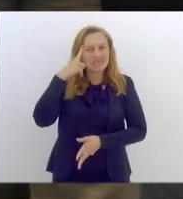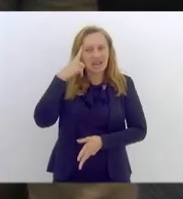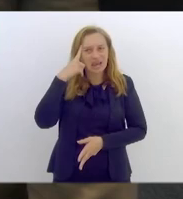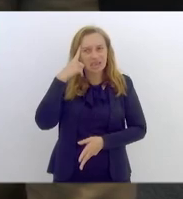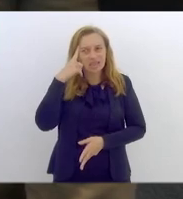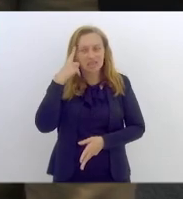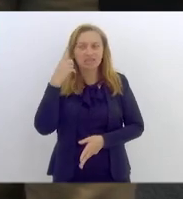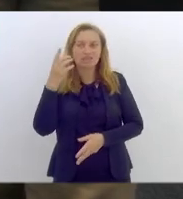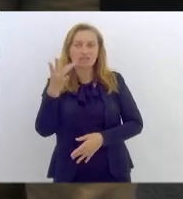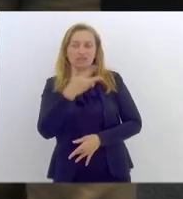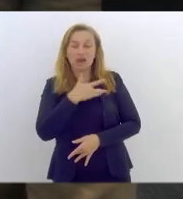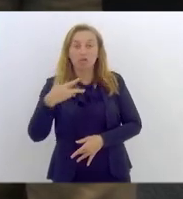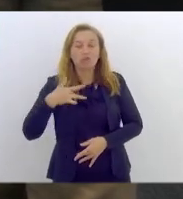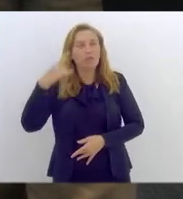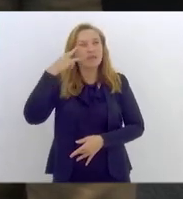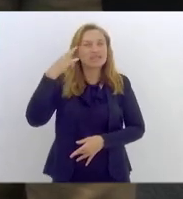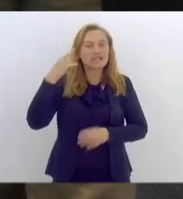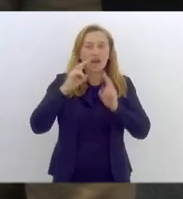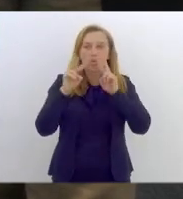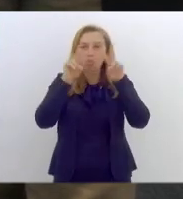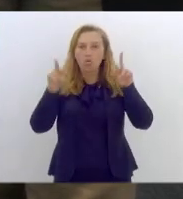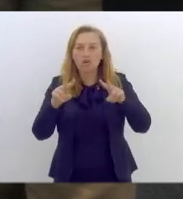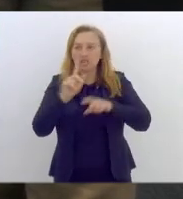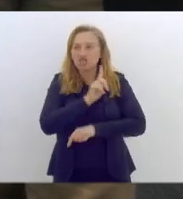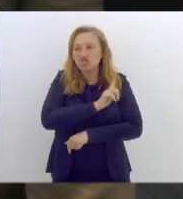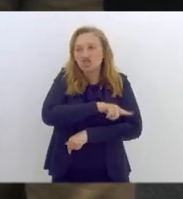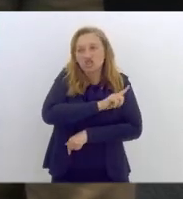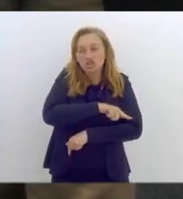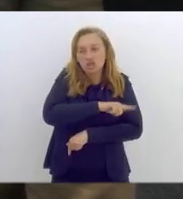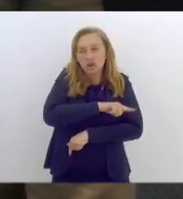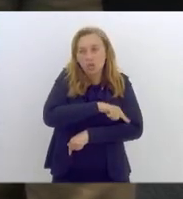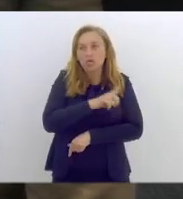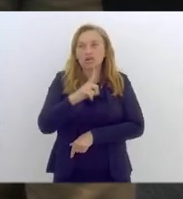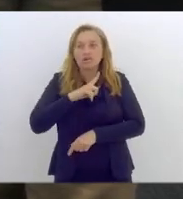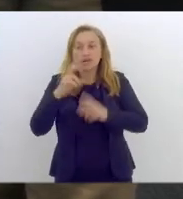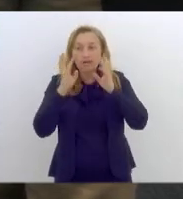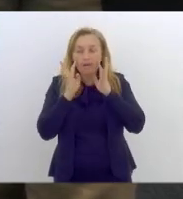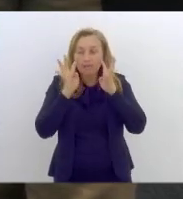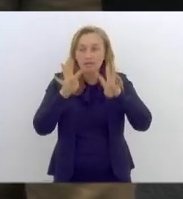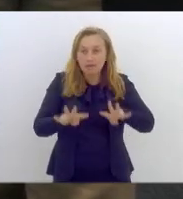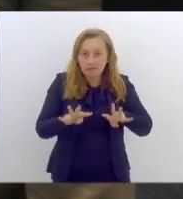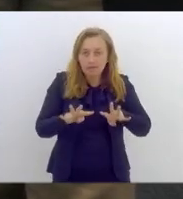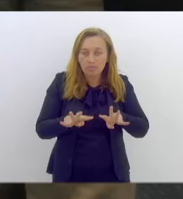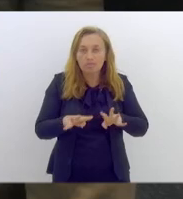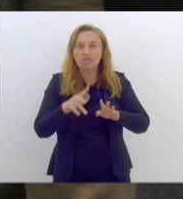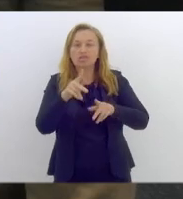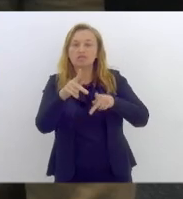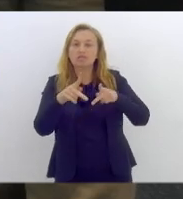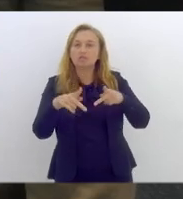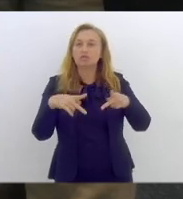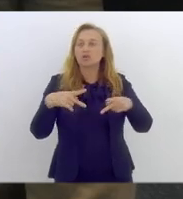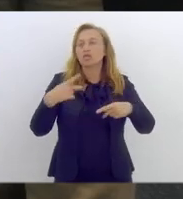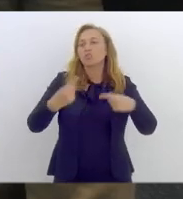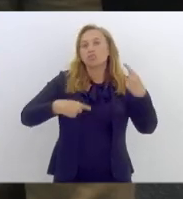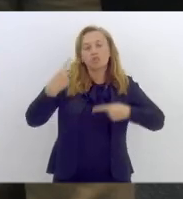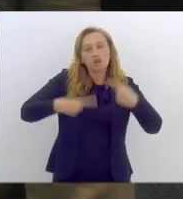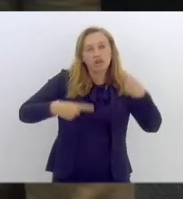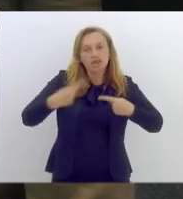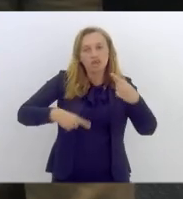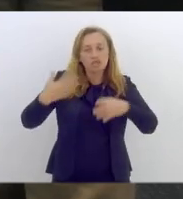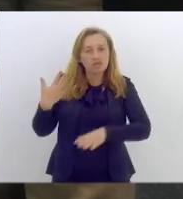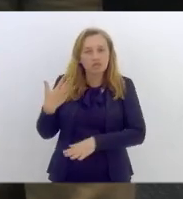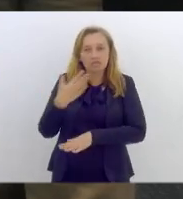é pensar com olhar da gestão que tenha atenção para essas políticas que afetam diretamente